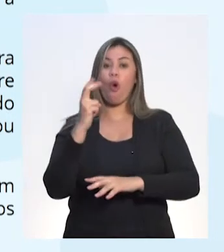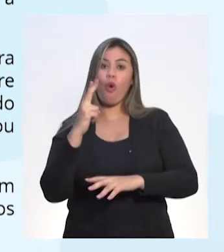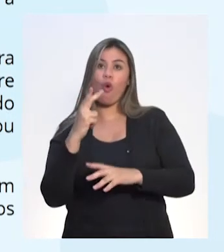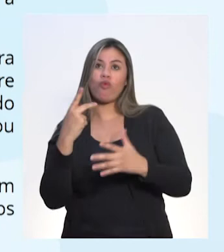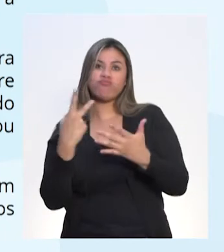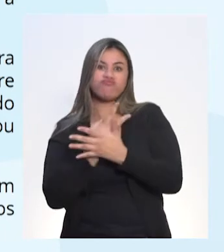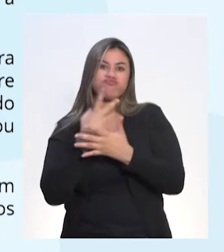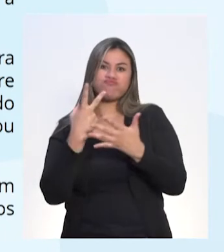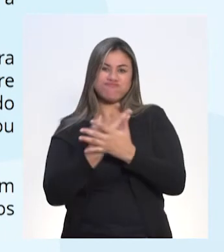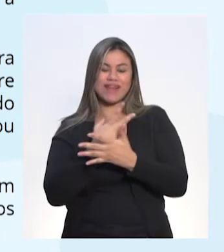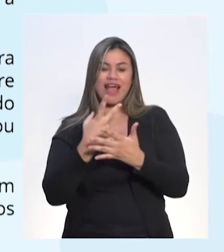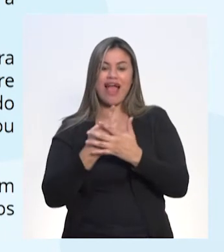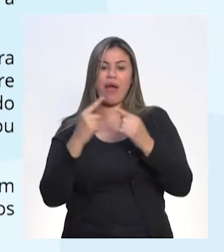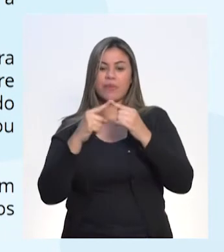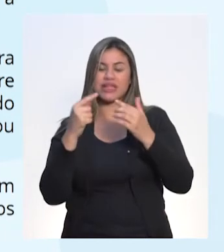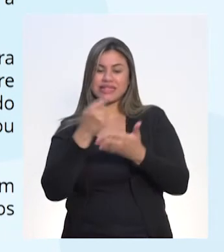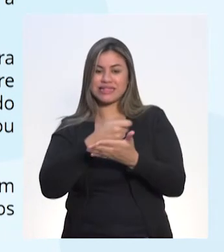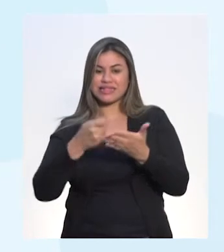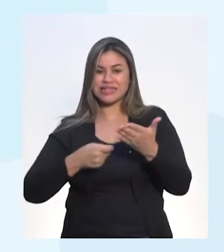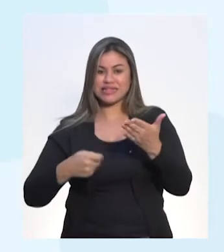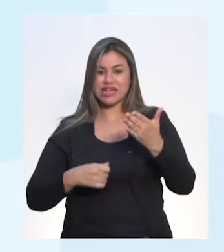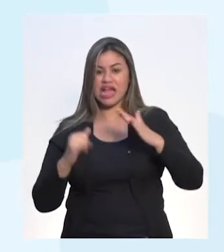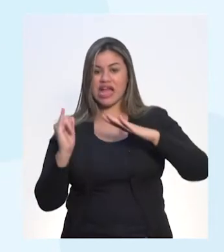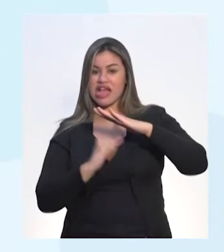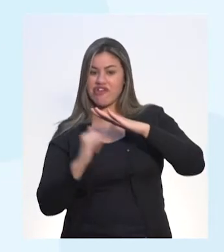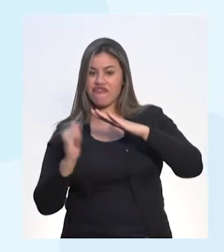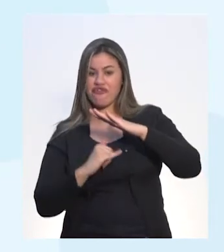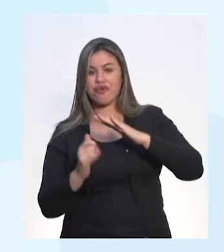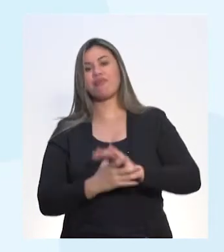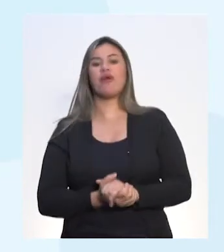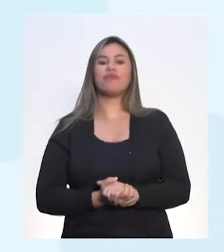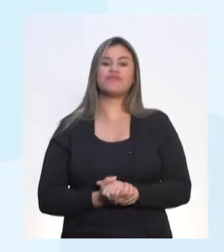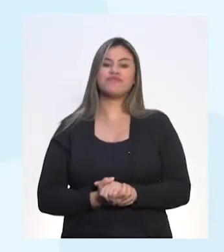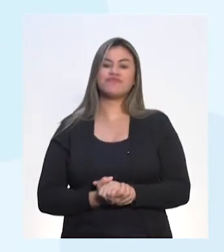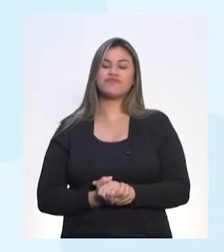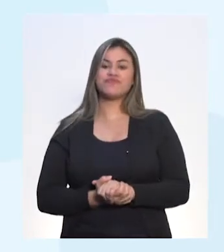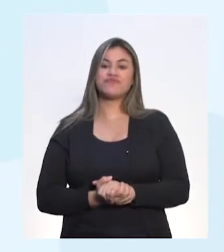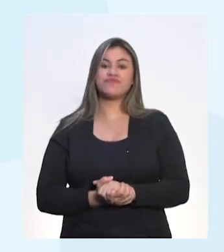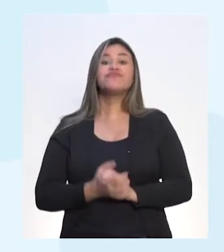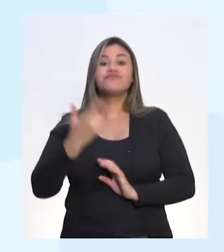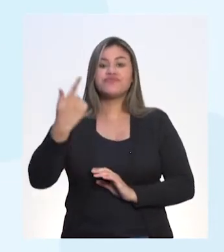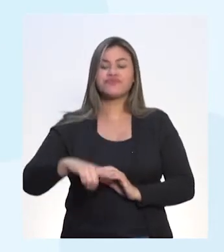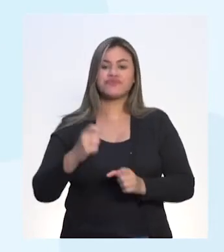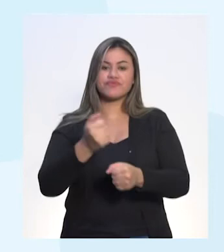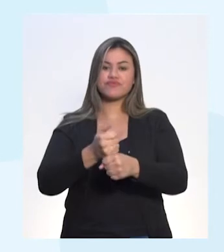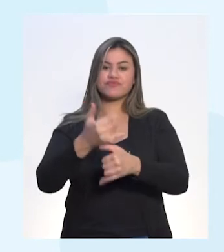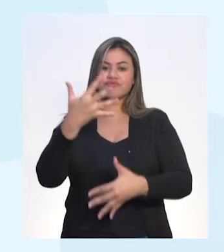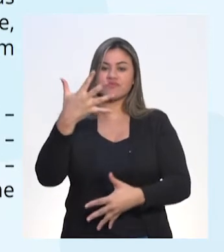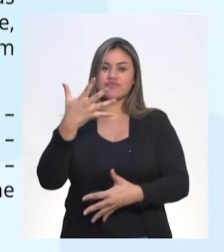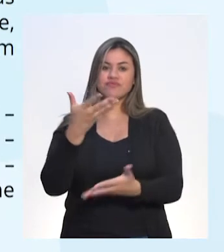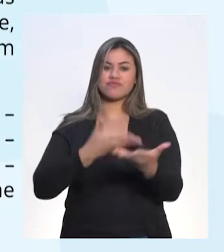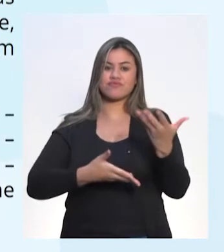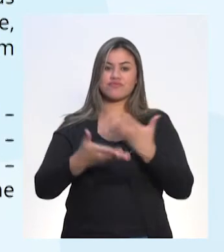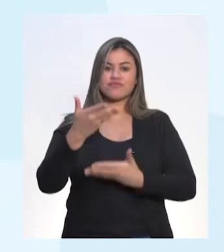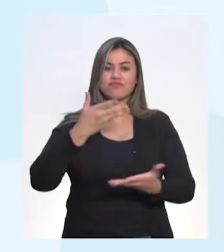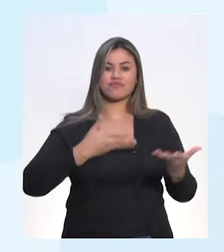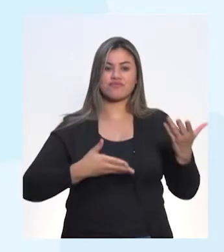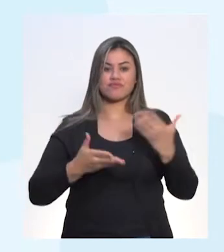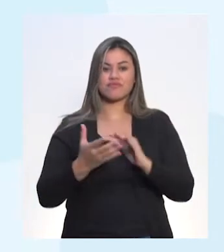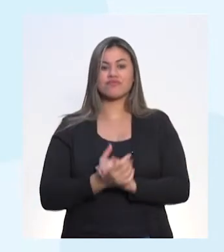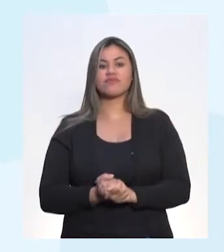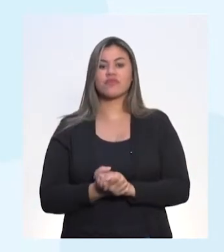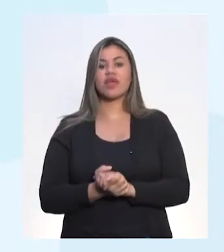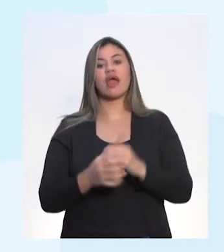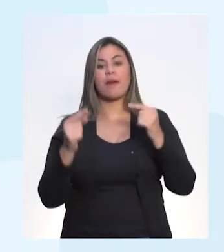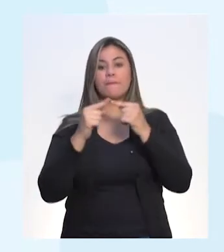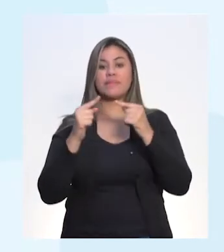pela escrita não canônica com traços da oralidade. Tá? Agora, gente, né? A gente vai fazer esse exercício aqui em